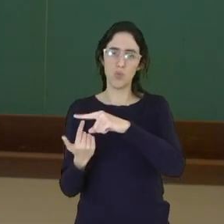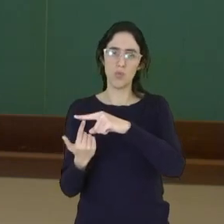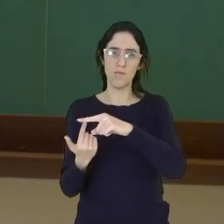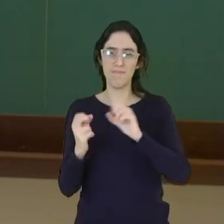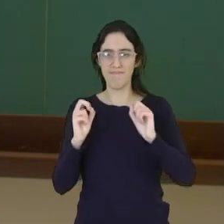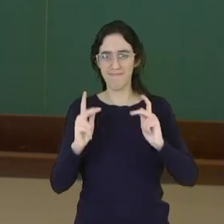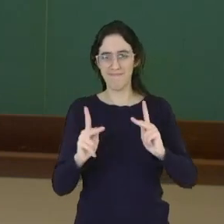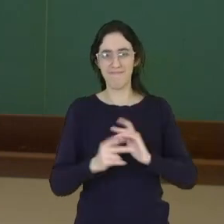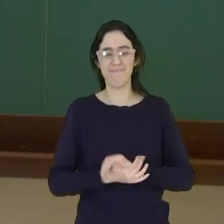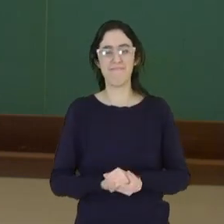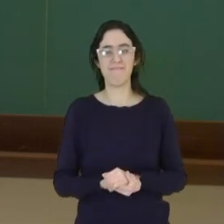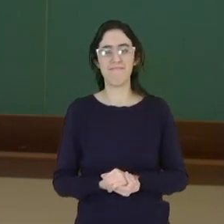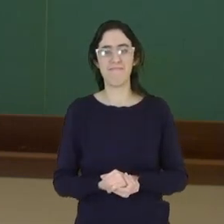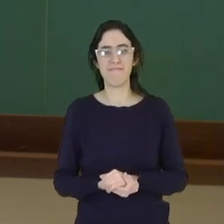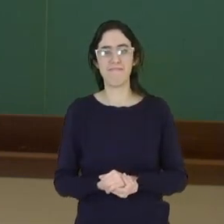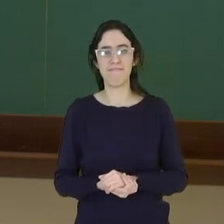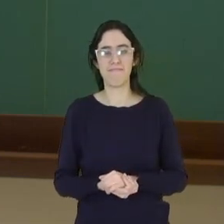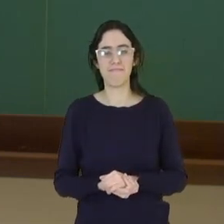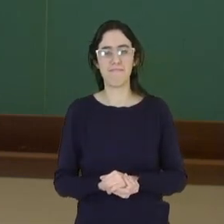Beleza?